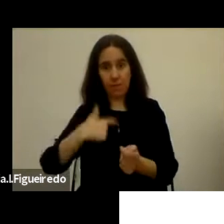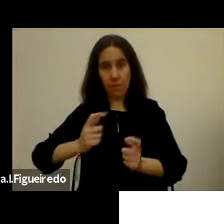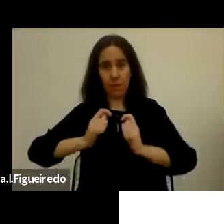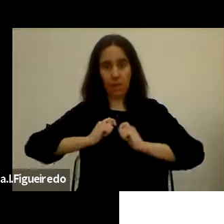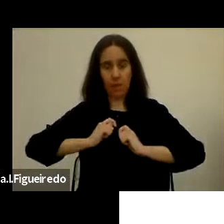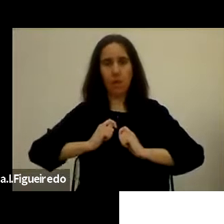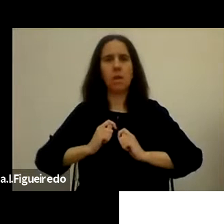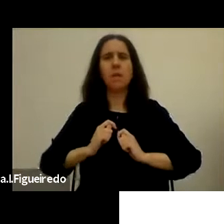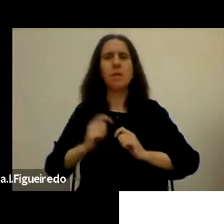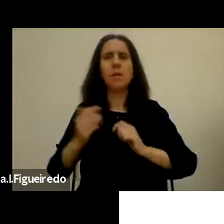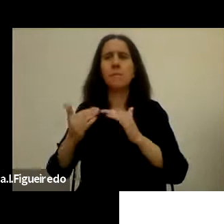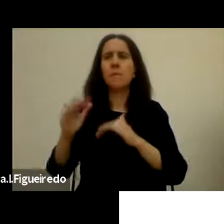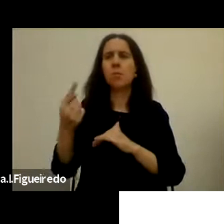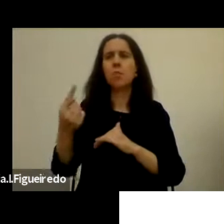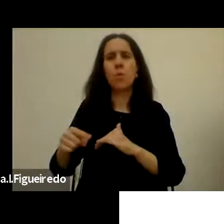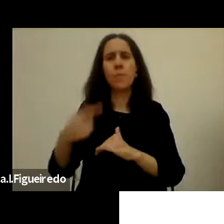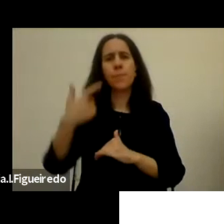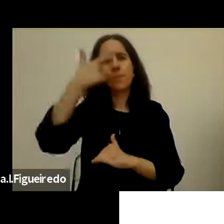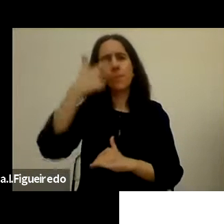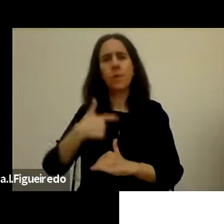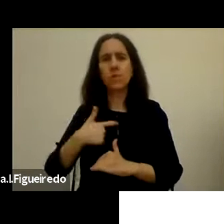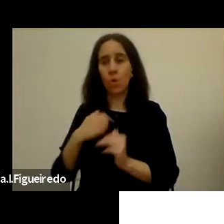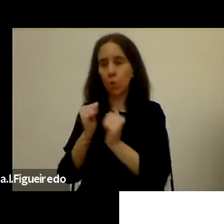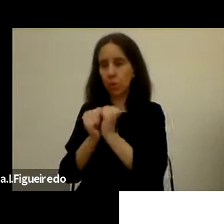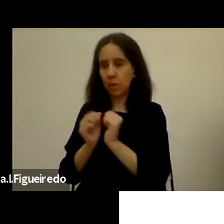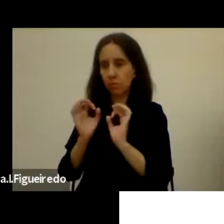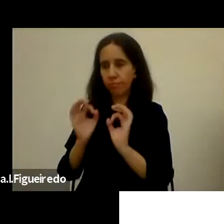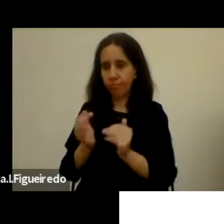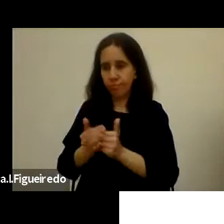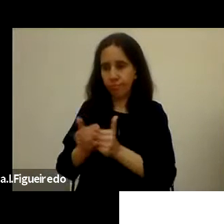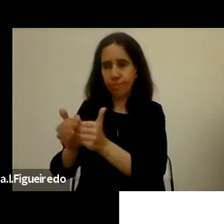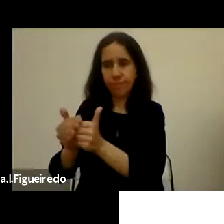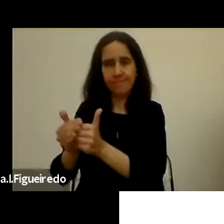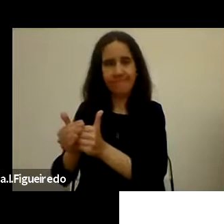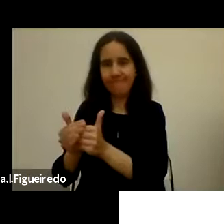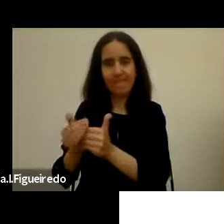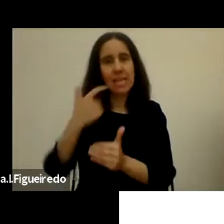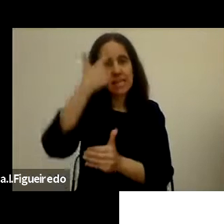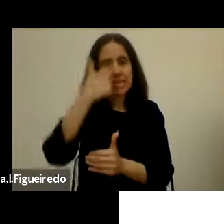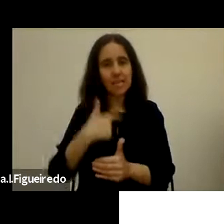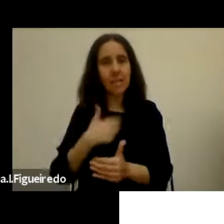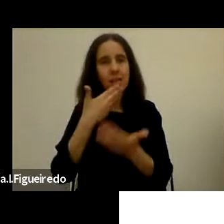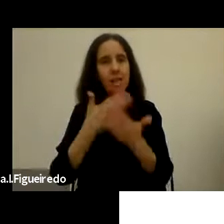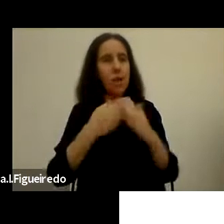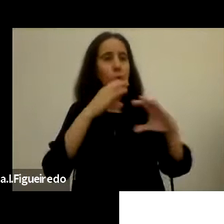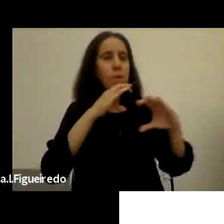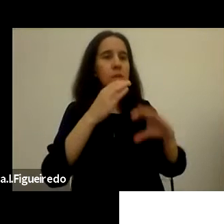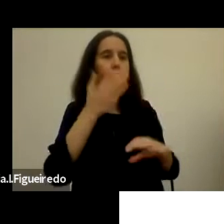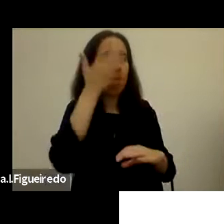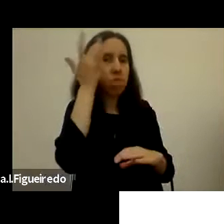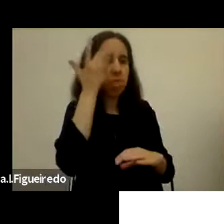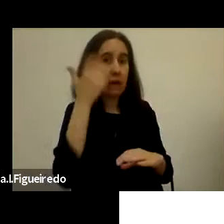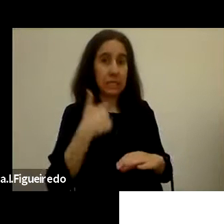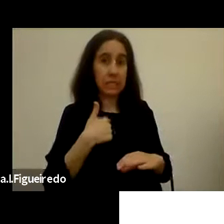do que alguém que mantém a documentação em dia, é que ele é um facilitador da comunicação. É ele que